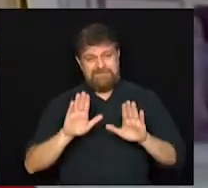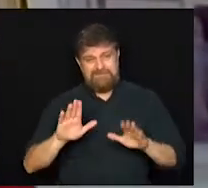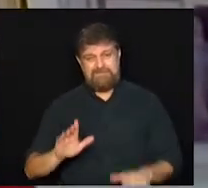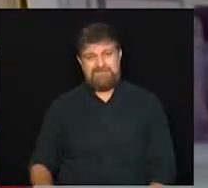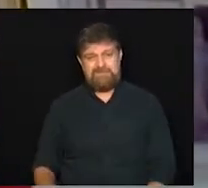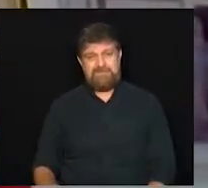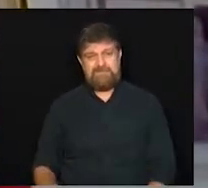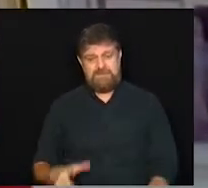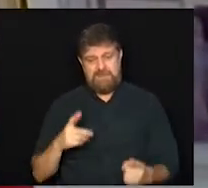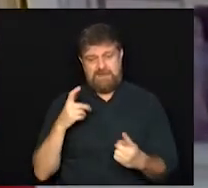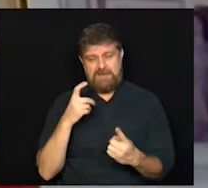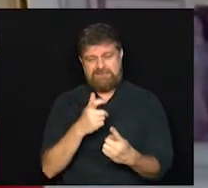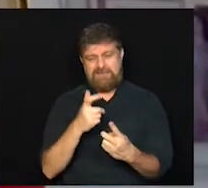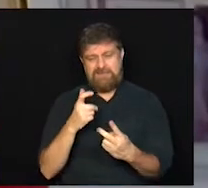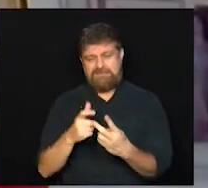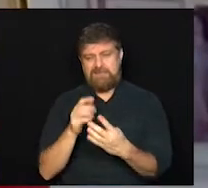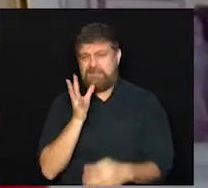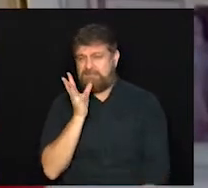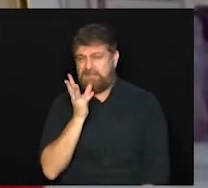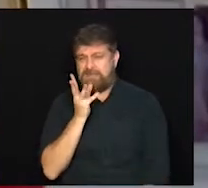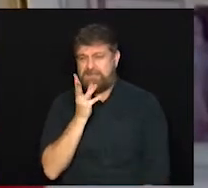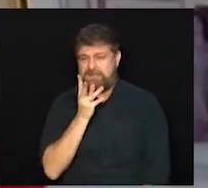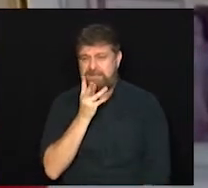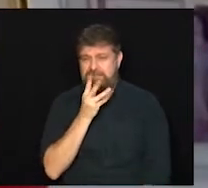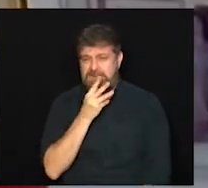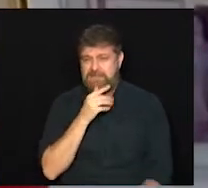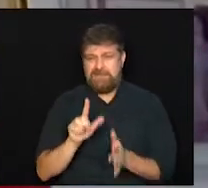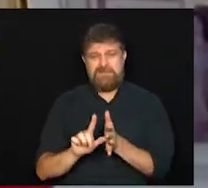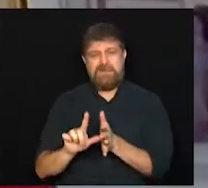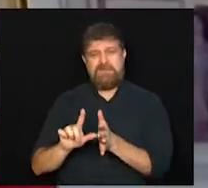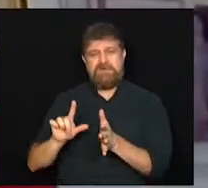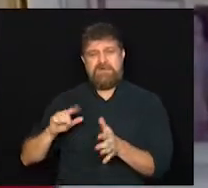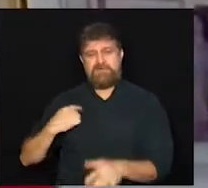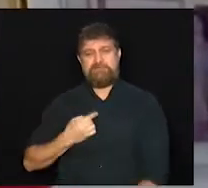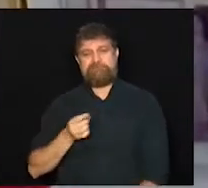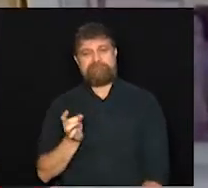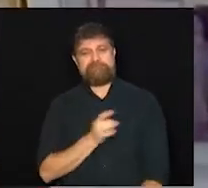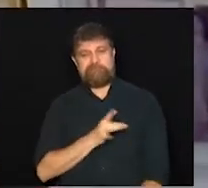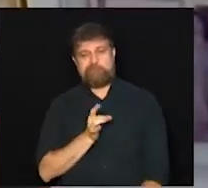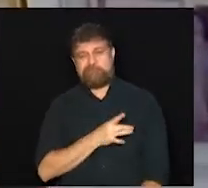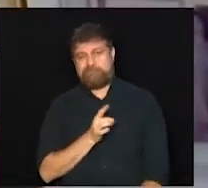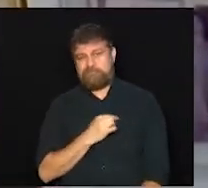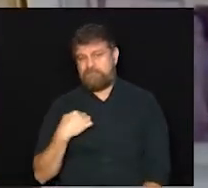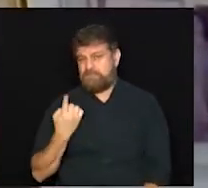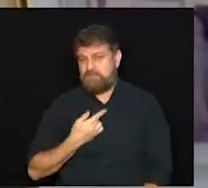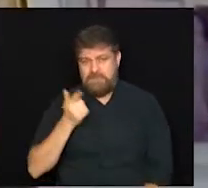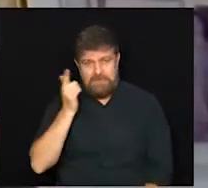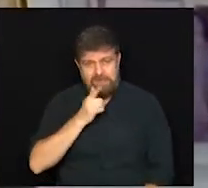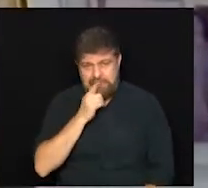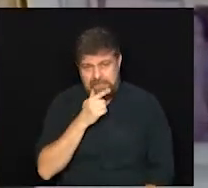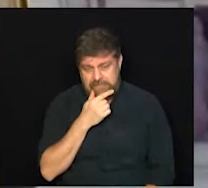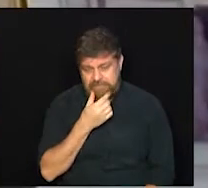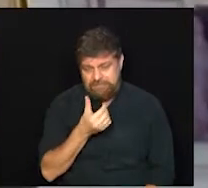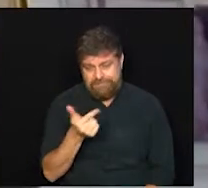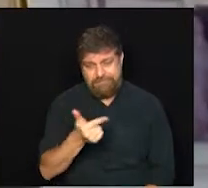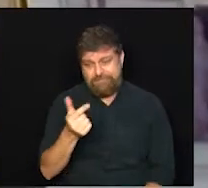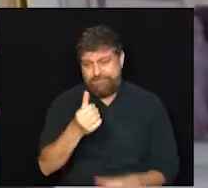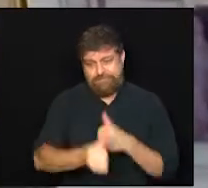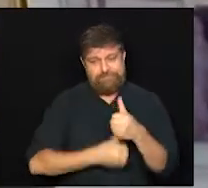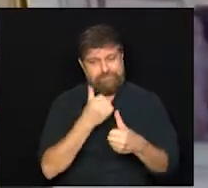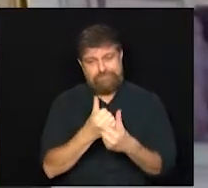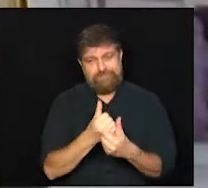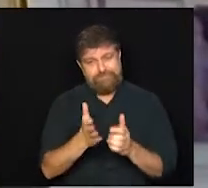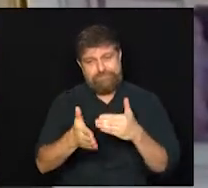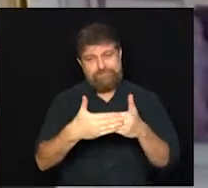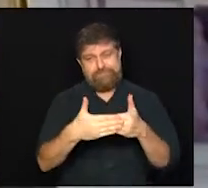da vacinação está nos deixando com medo que nós não possamos voltar nem no segundo semestre.